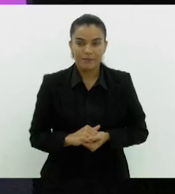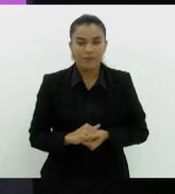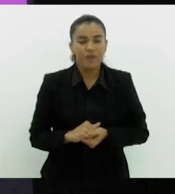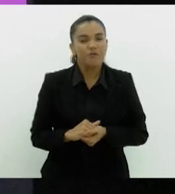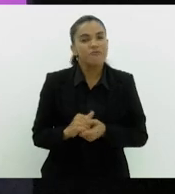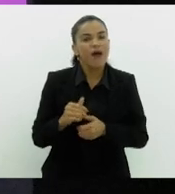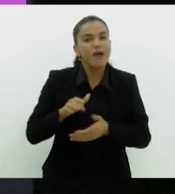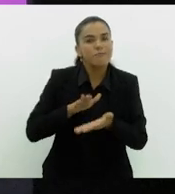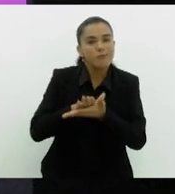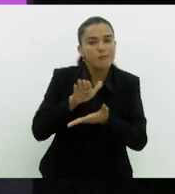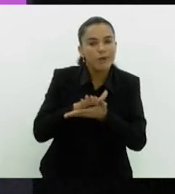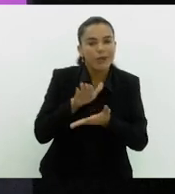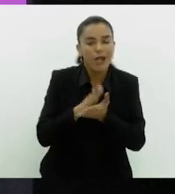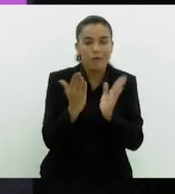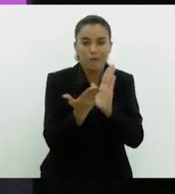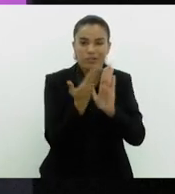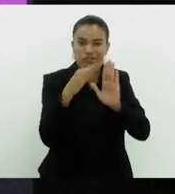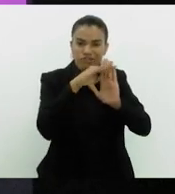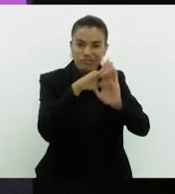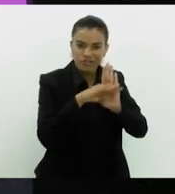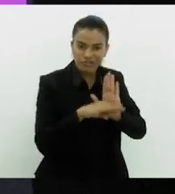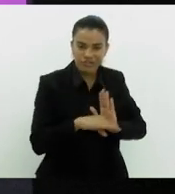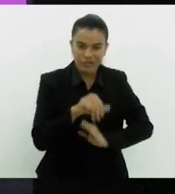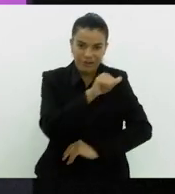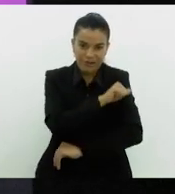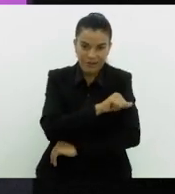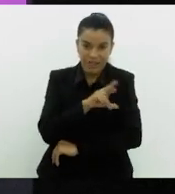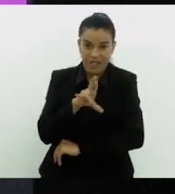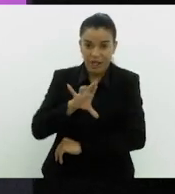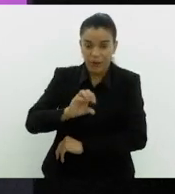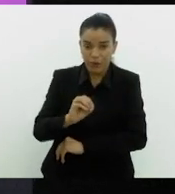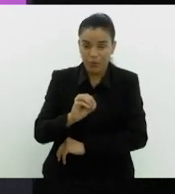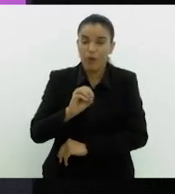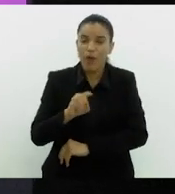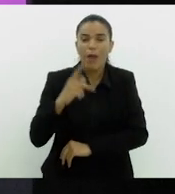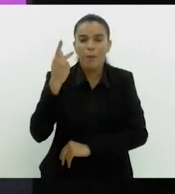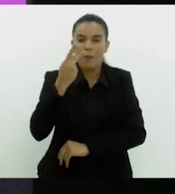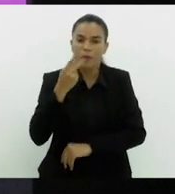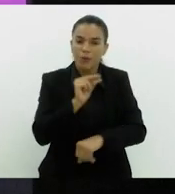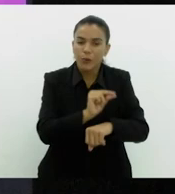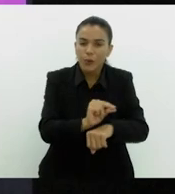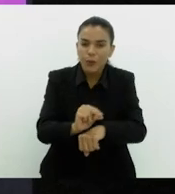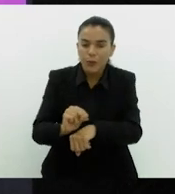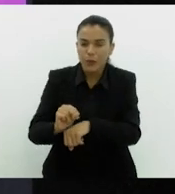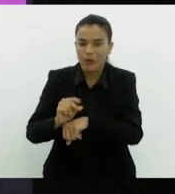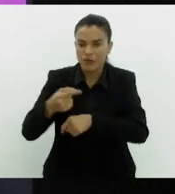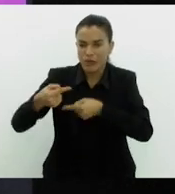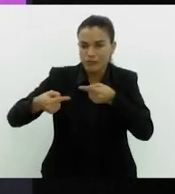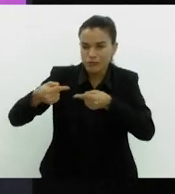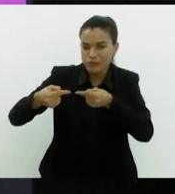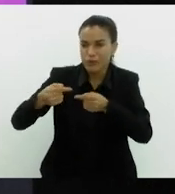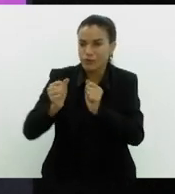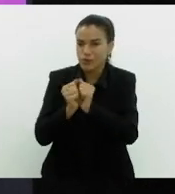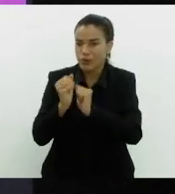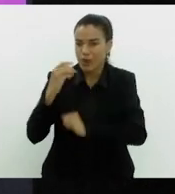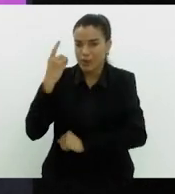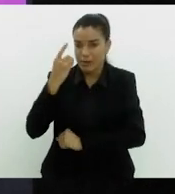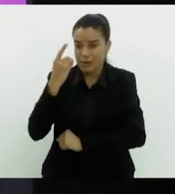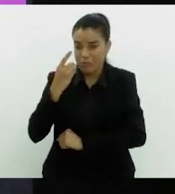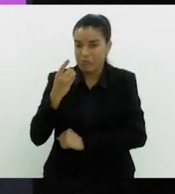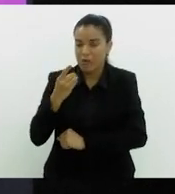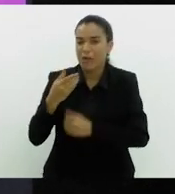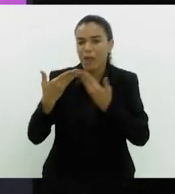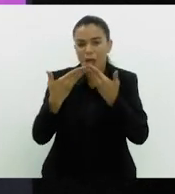lançar em junho uma agenda chamada Agenda Rio, que uma das prioritárias é a política do cuidado, que a gente já discutiu com a Renata, mas a gente quer ampliar essa